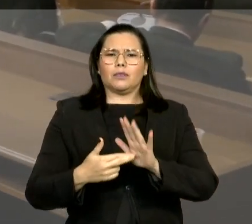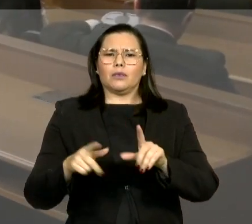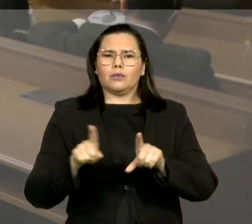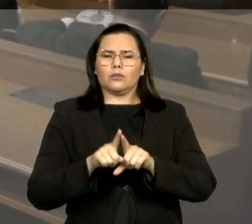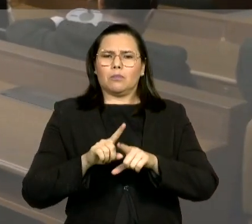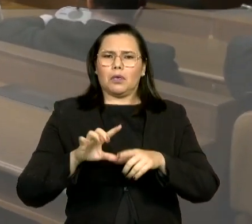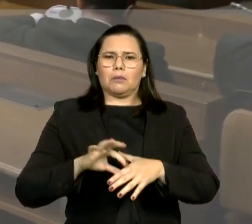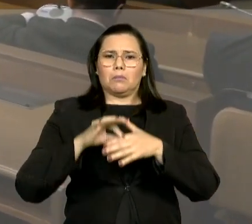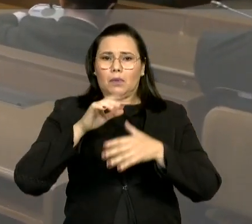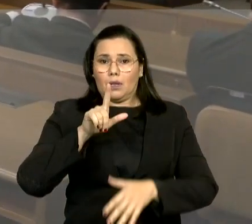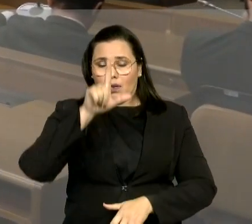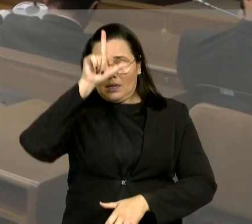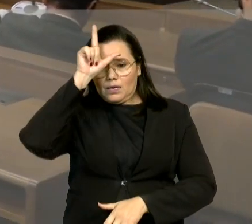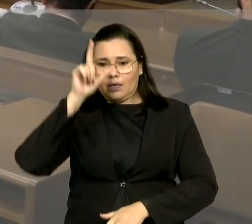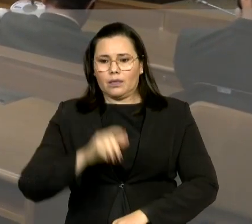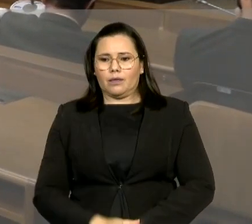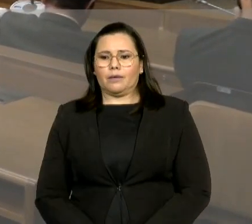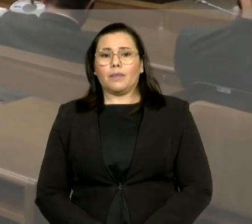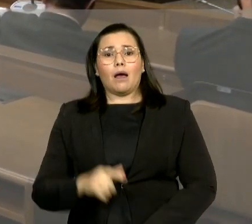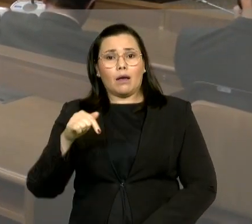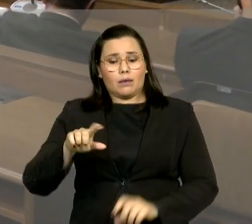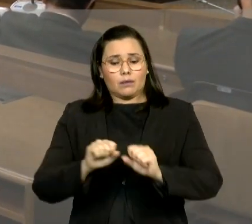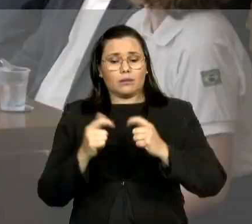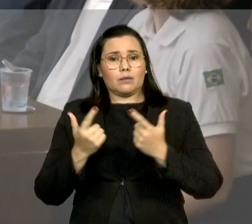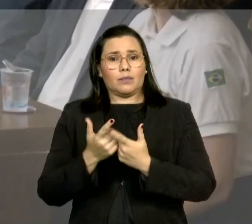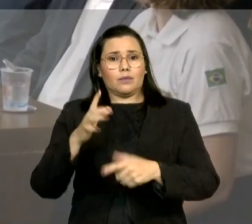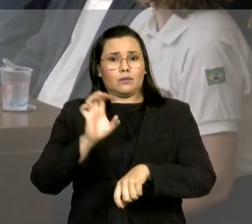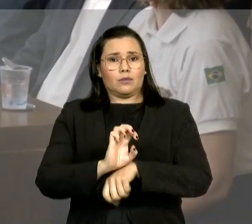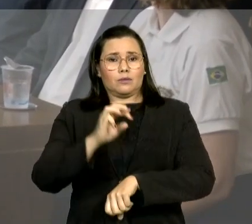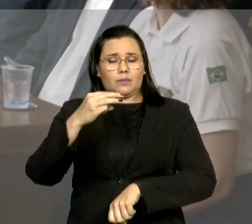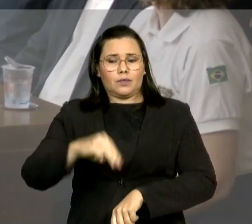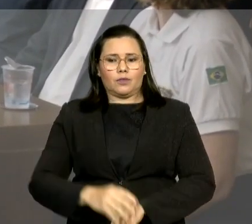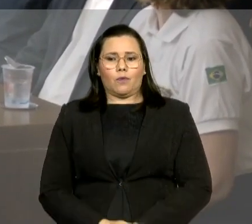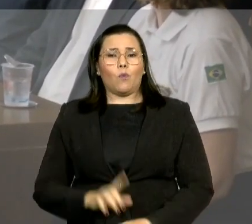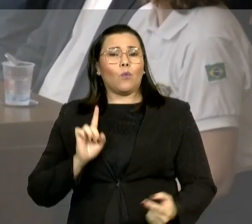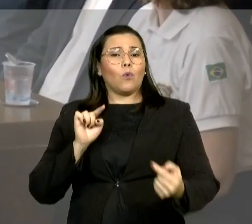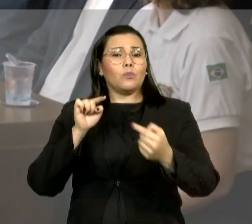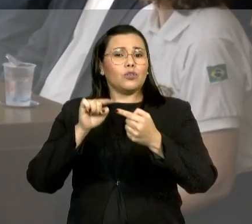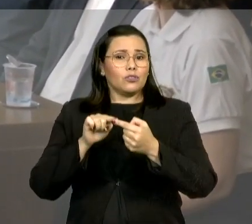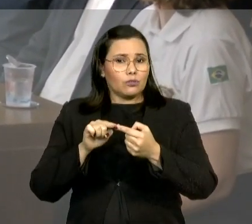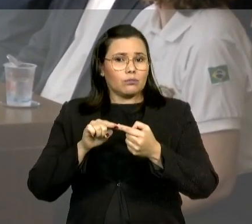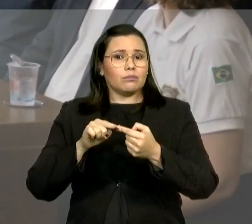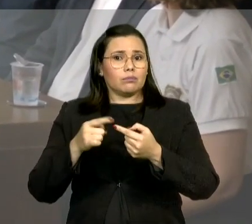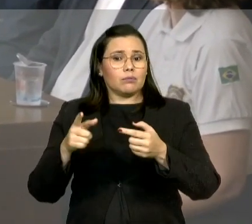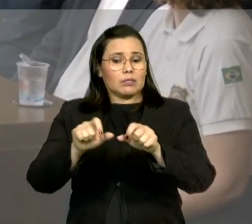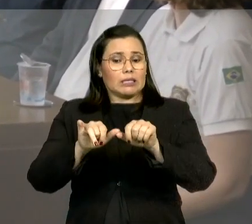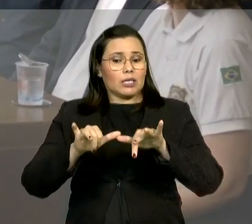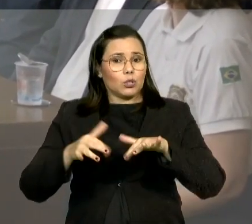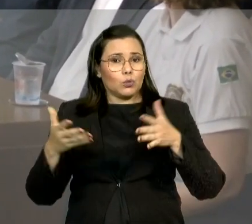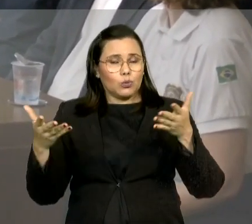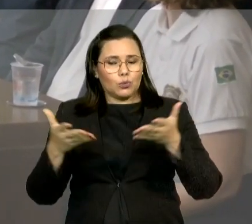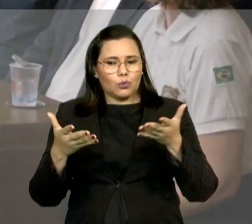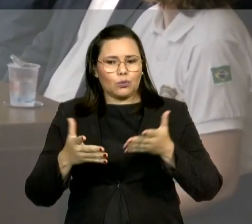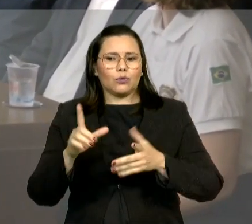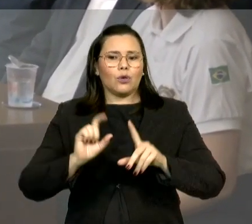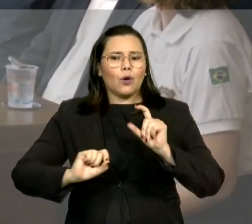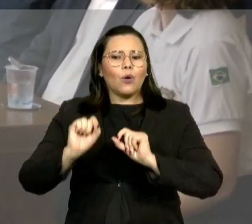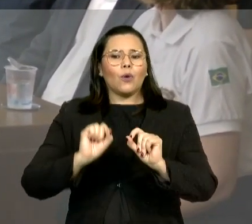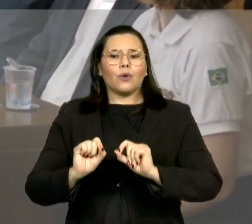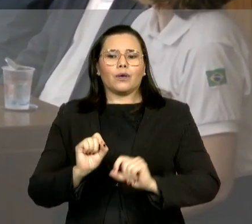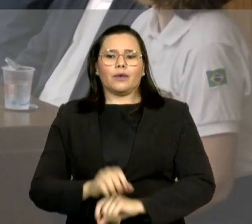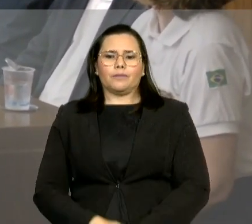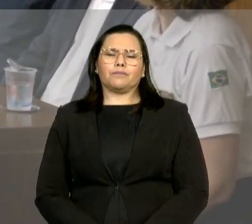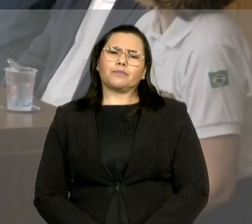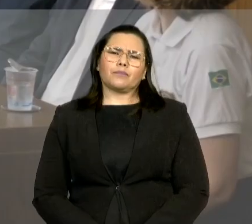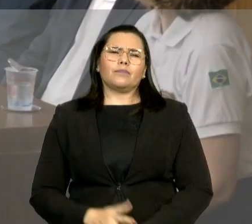auditório Gervásio Santos da Assembleia Legislativa do Maranhão. O objetivo da iniciativa foi mobilizar os segmentos envolvidos para iniciar